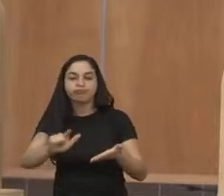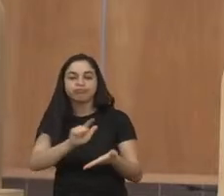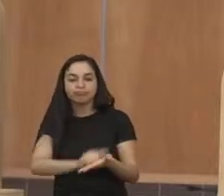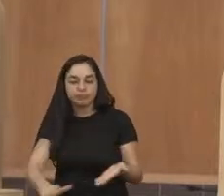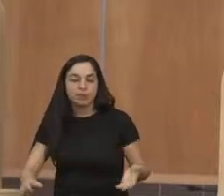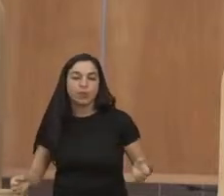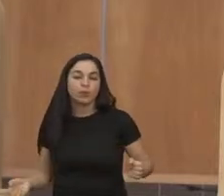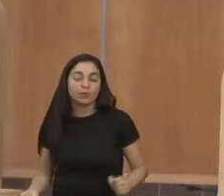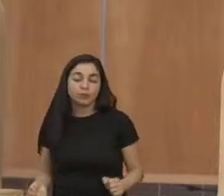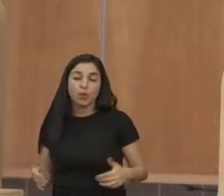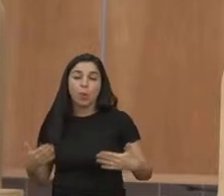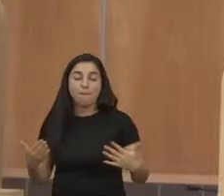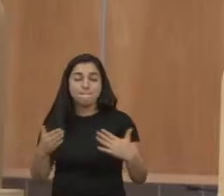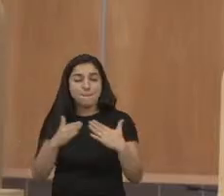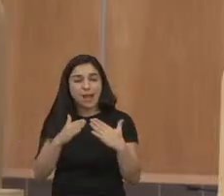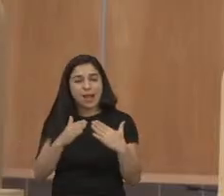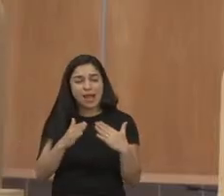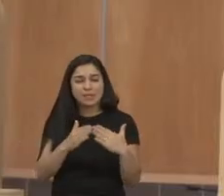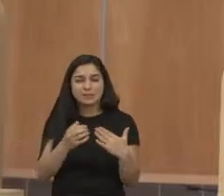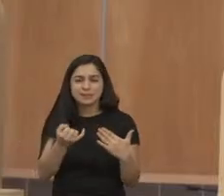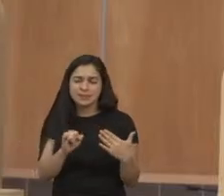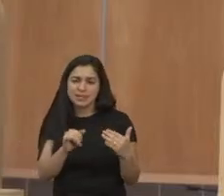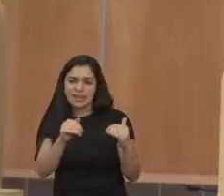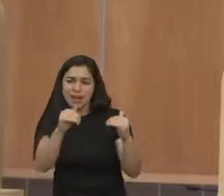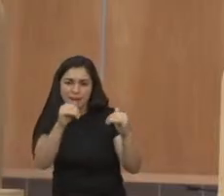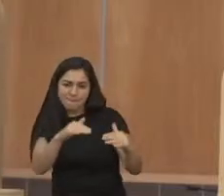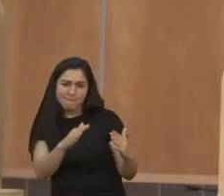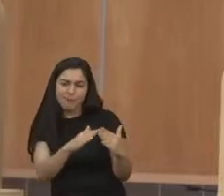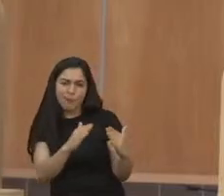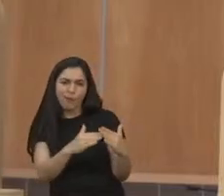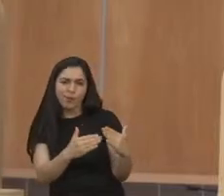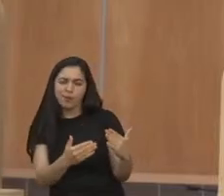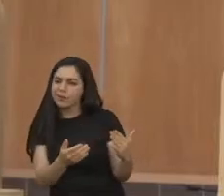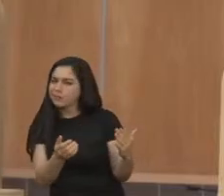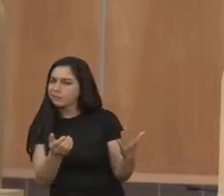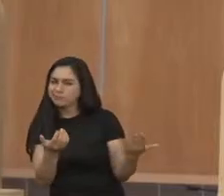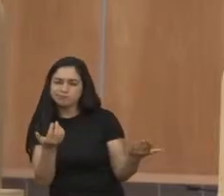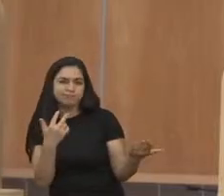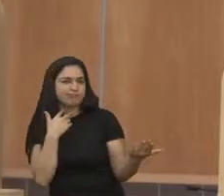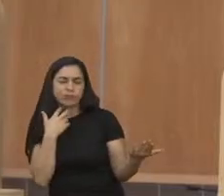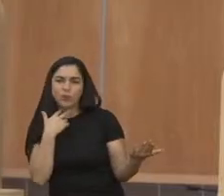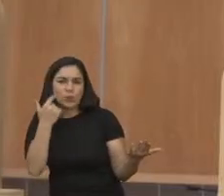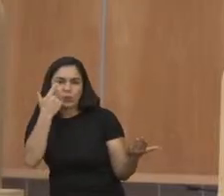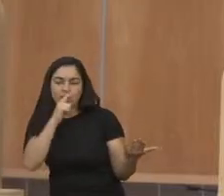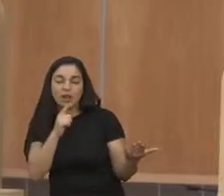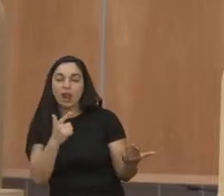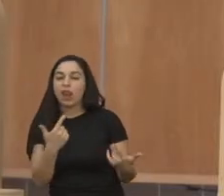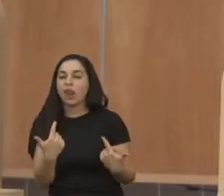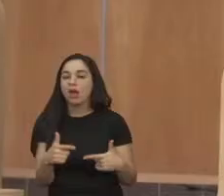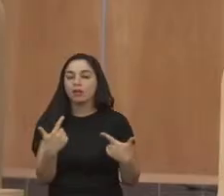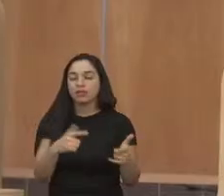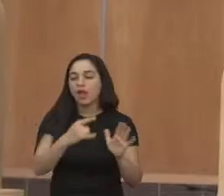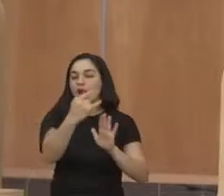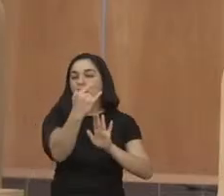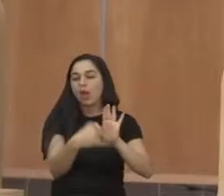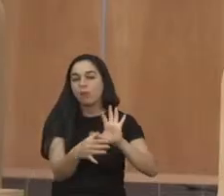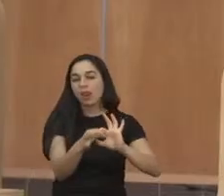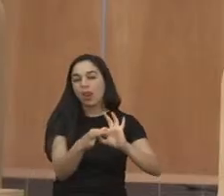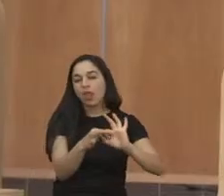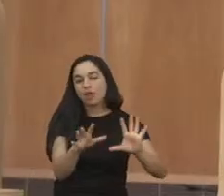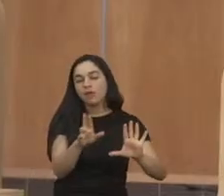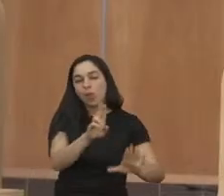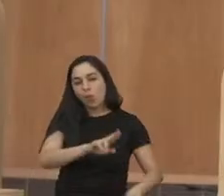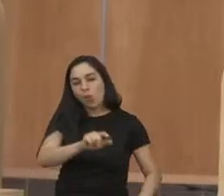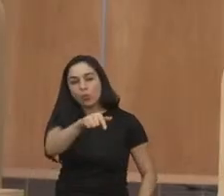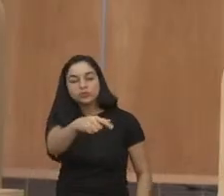seja, uma casa que não tenha condições de ser habitada, ela não poderá ter seu habite-se, nem mesmo o habite-se temporário. Então, as condições, elas